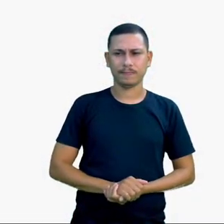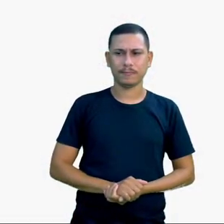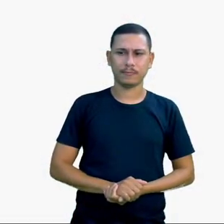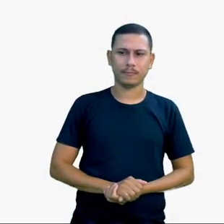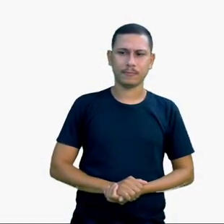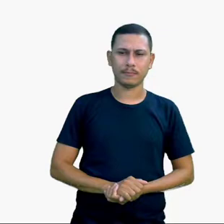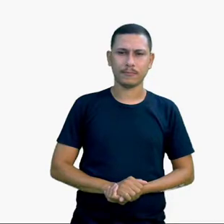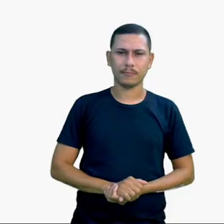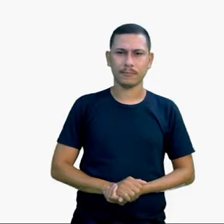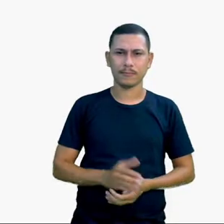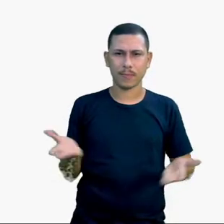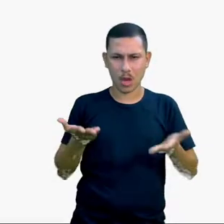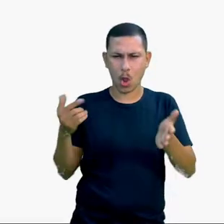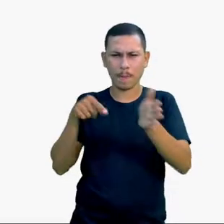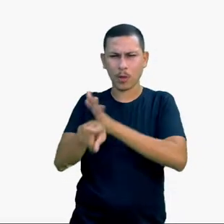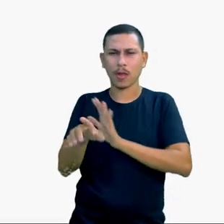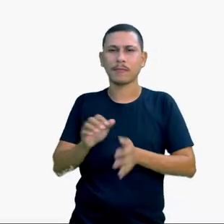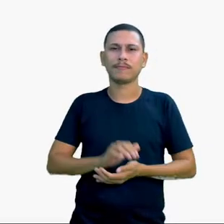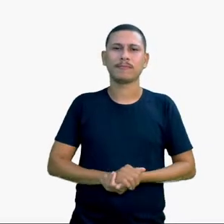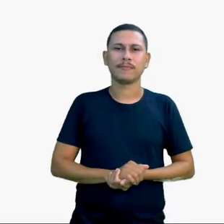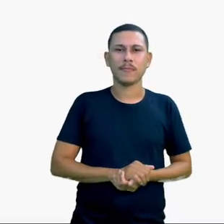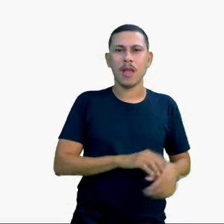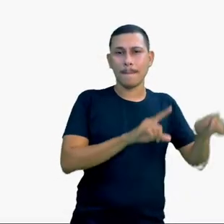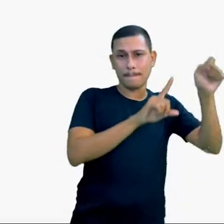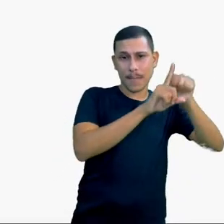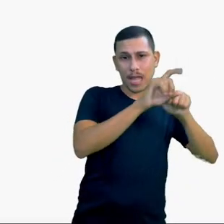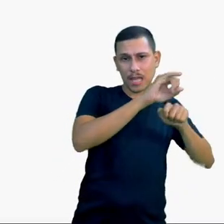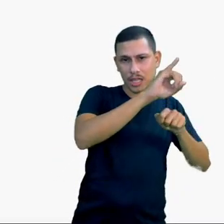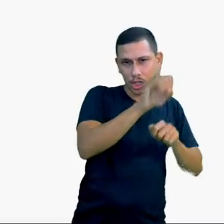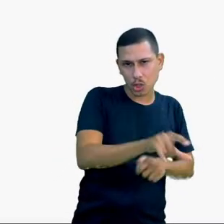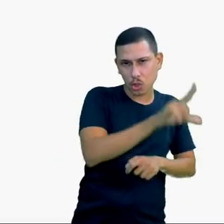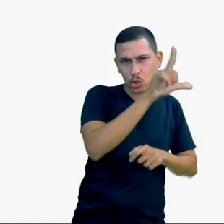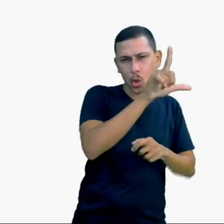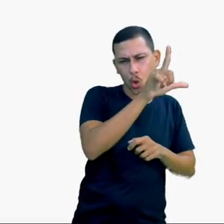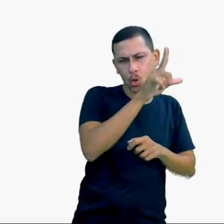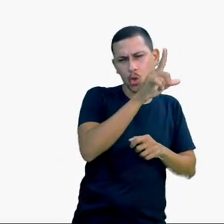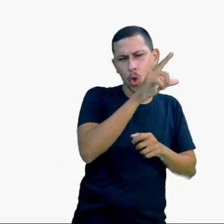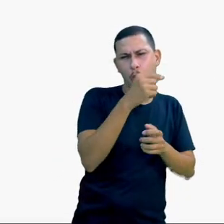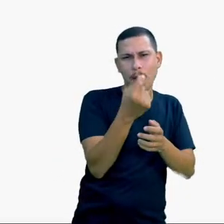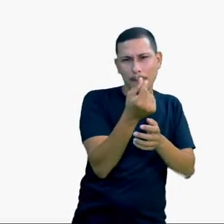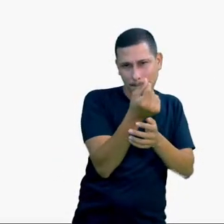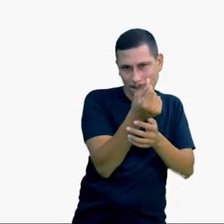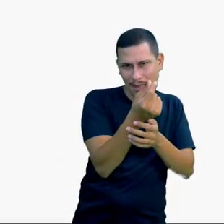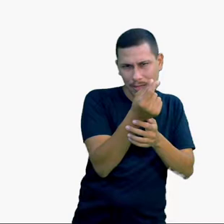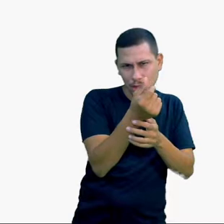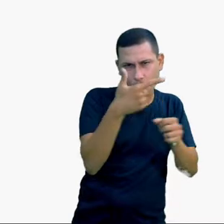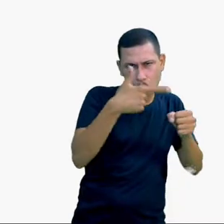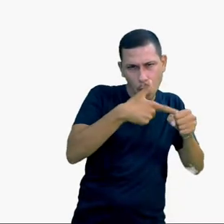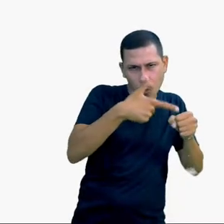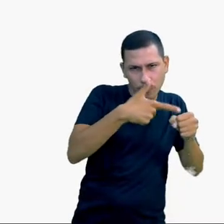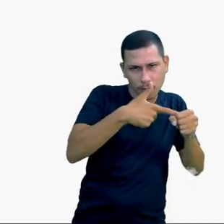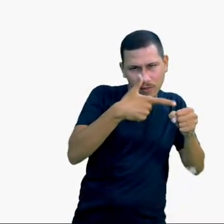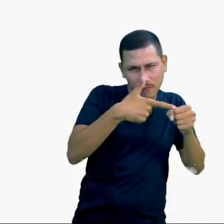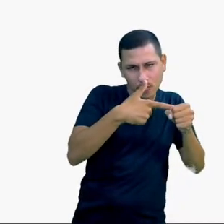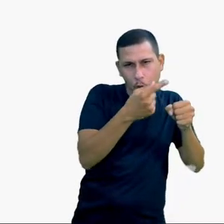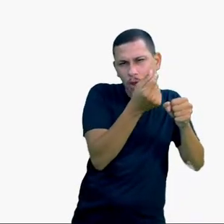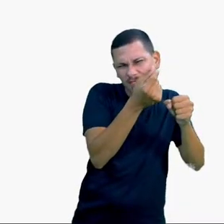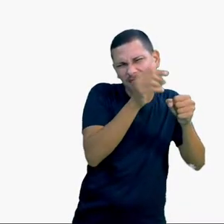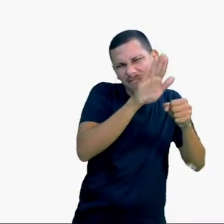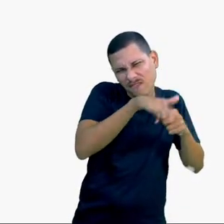Próxima pergunta. No mês de julho, o preço dos combustíveis alcançaram o menor